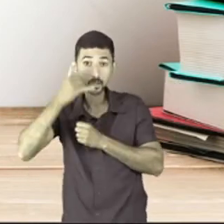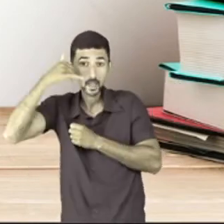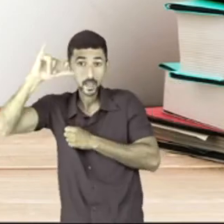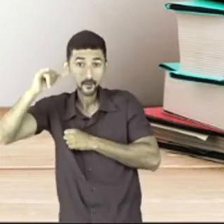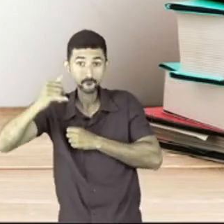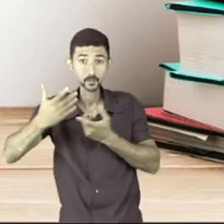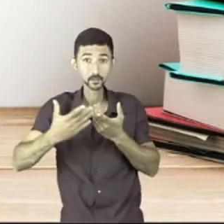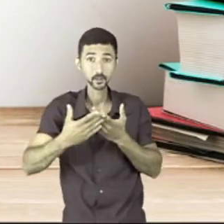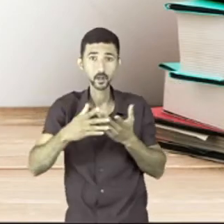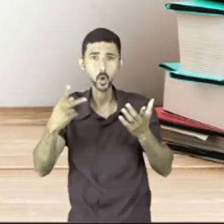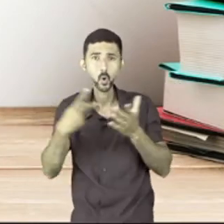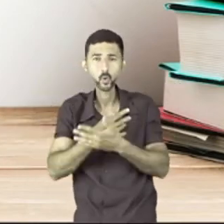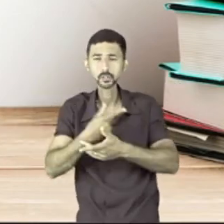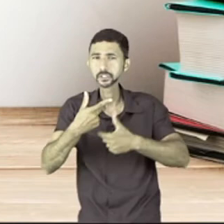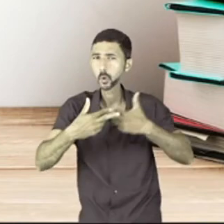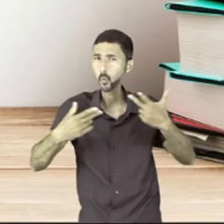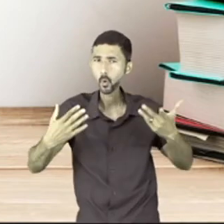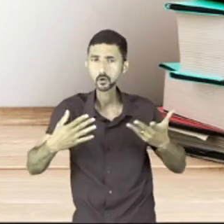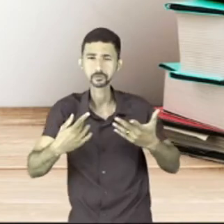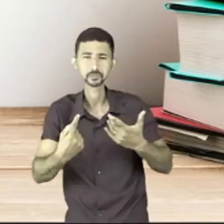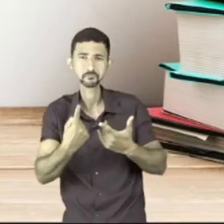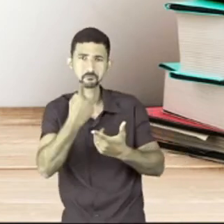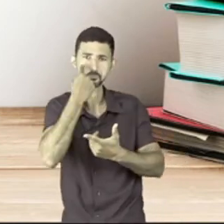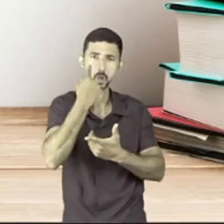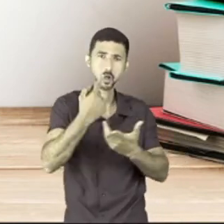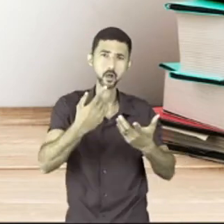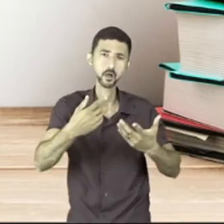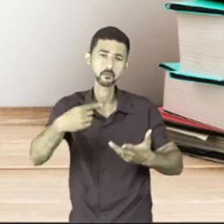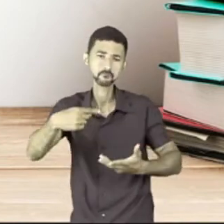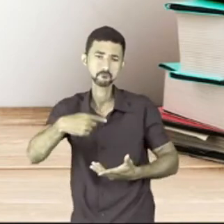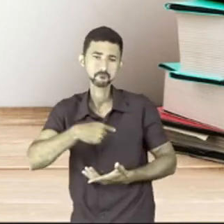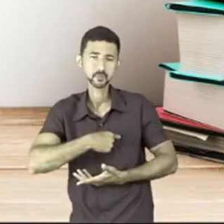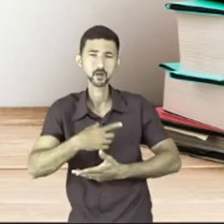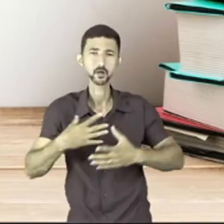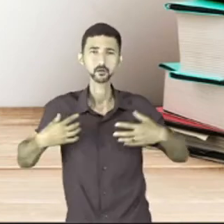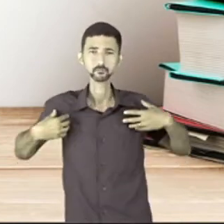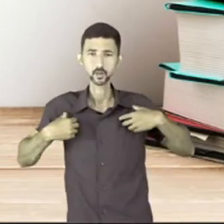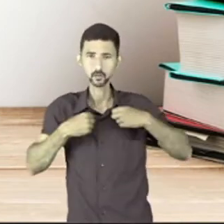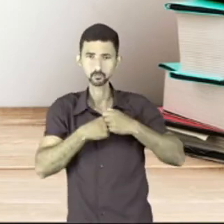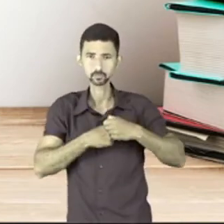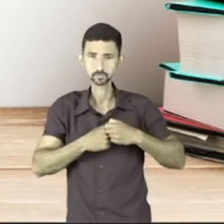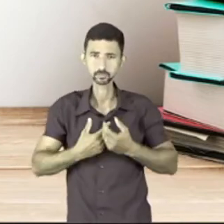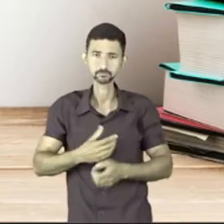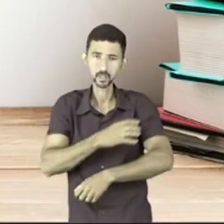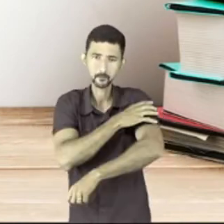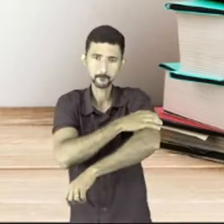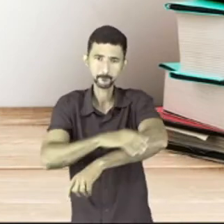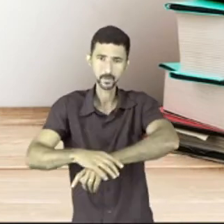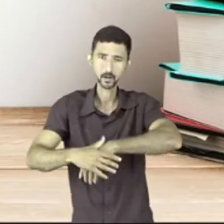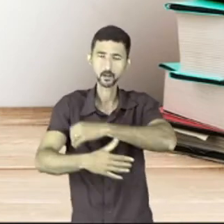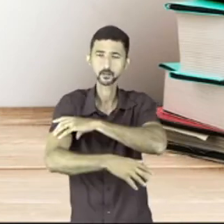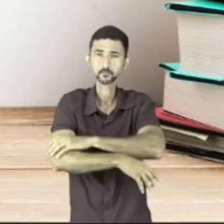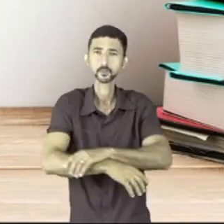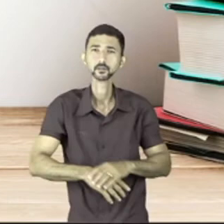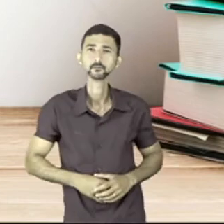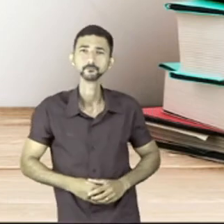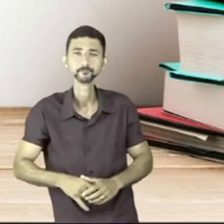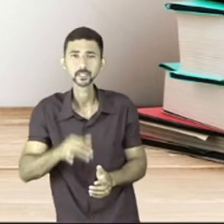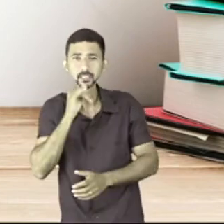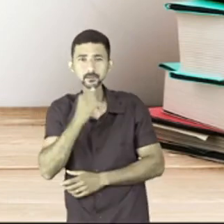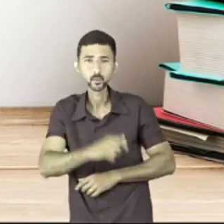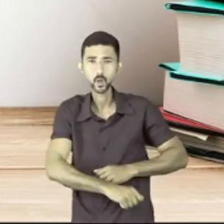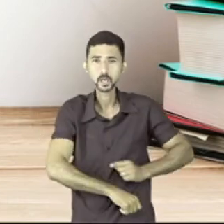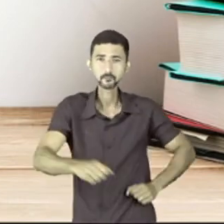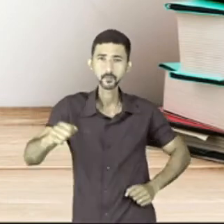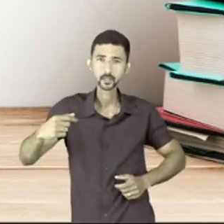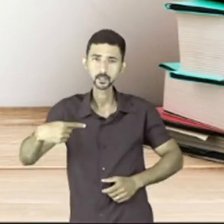prevenir qualquer tipo de acidente. Por exemplo, o colete, a jaqueta. Se a ponta da